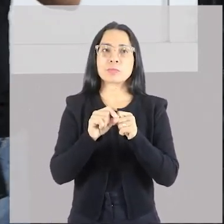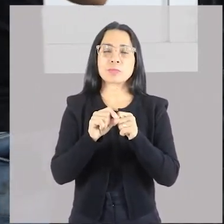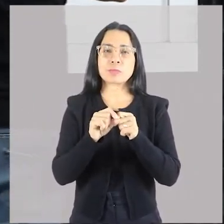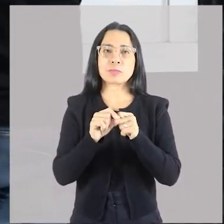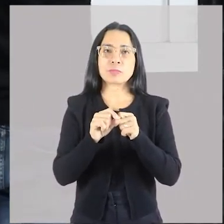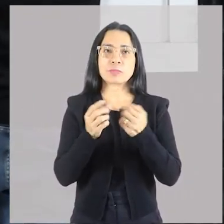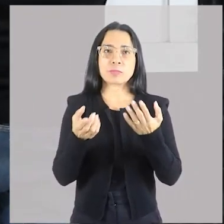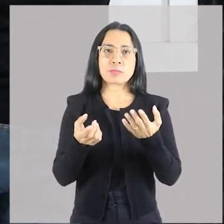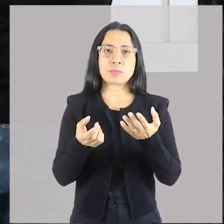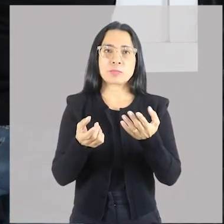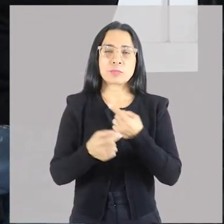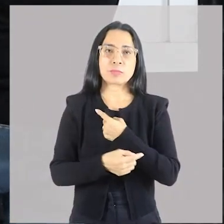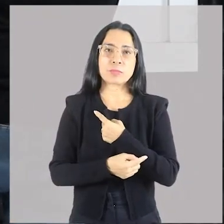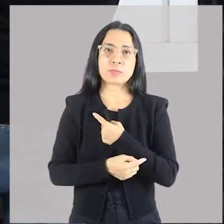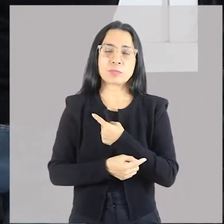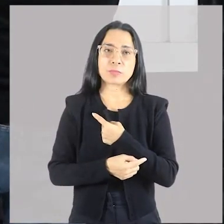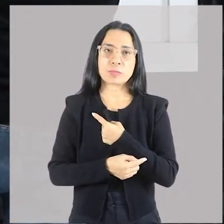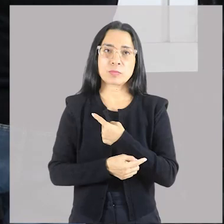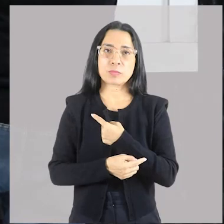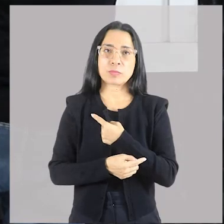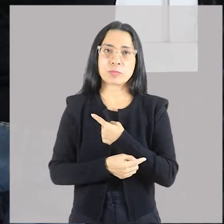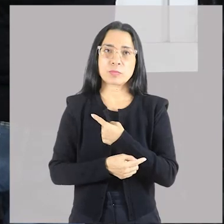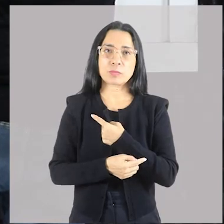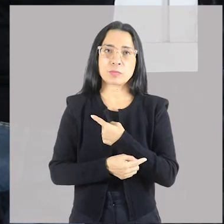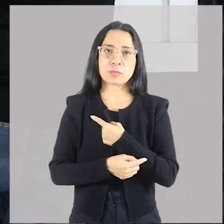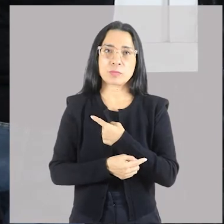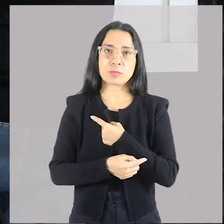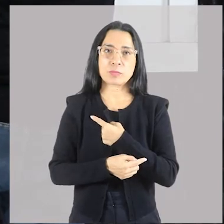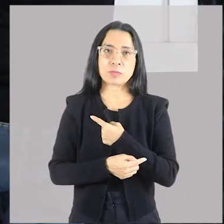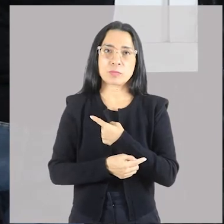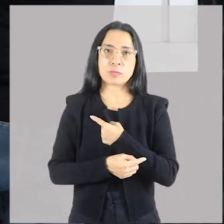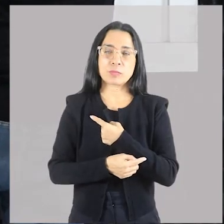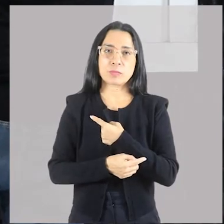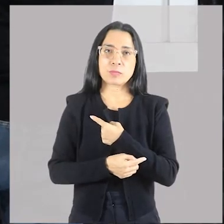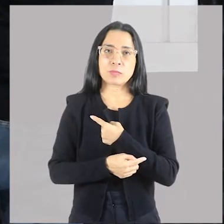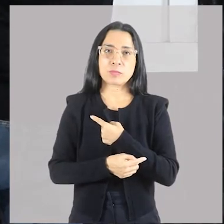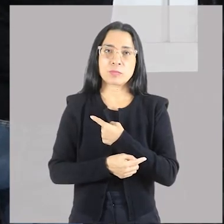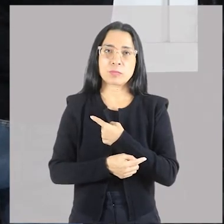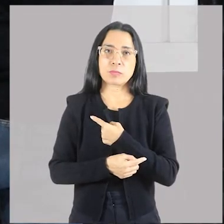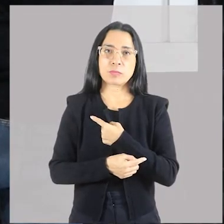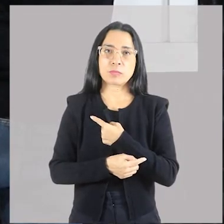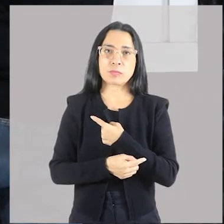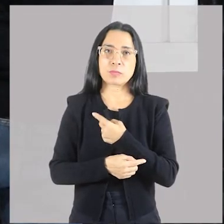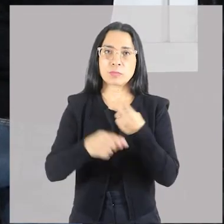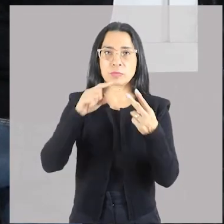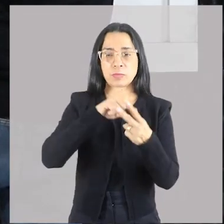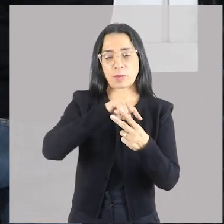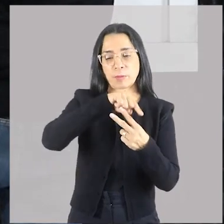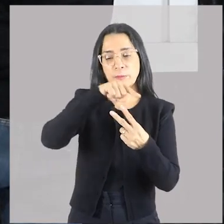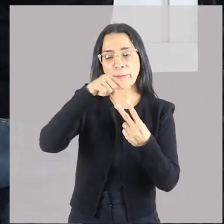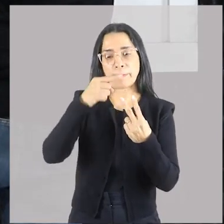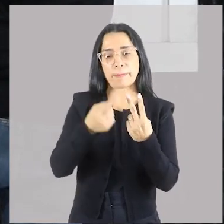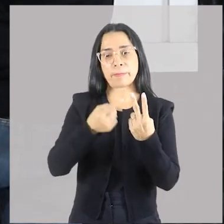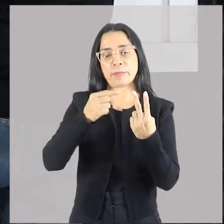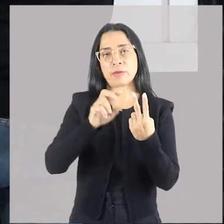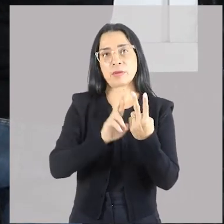área do setor circular, que eu quero calcular, vai ser πr ao quadrado,